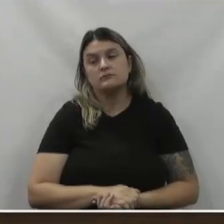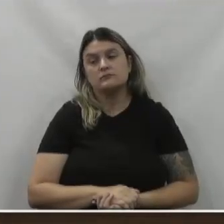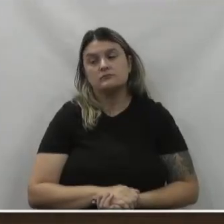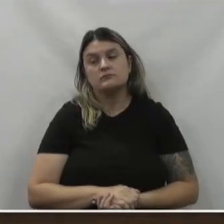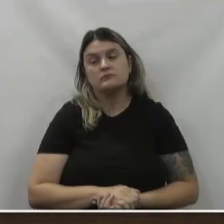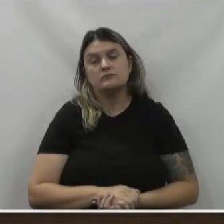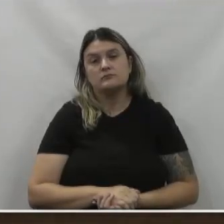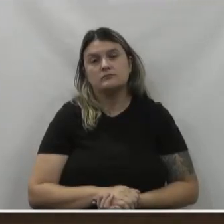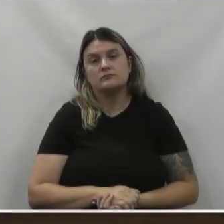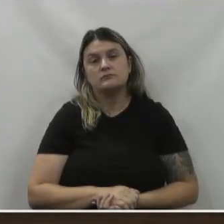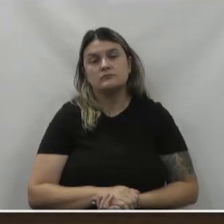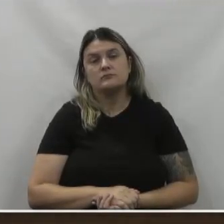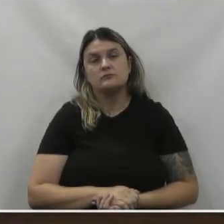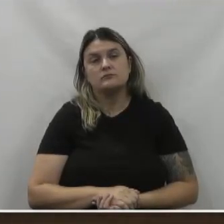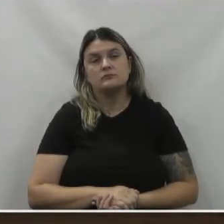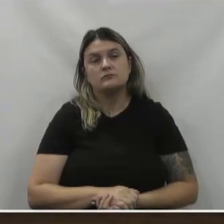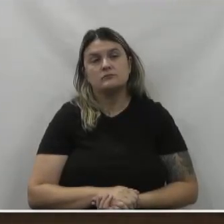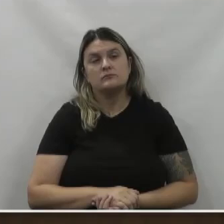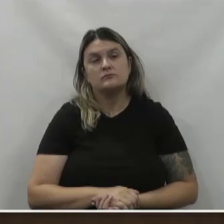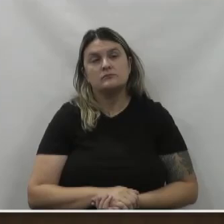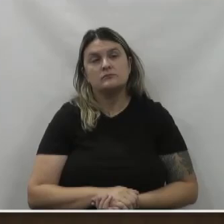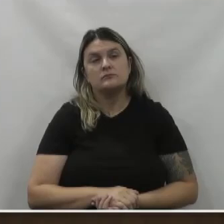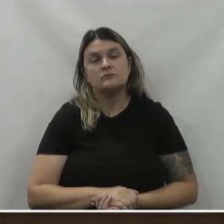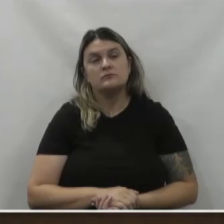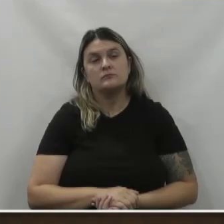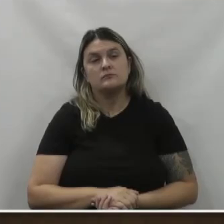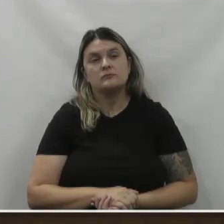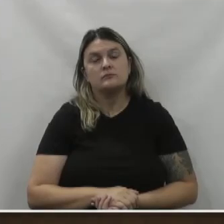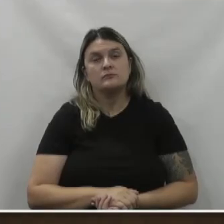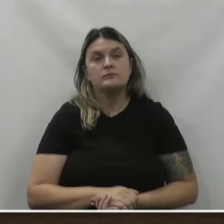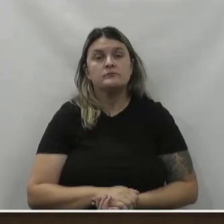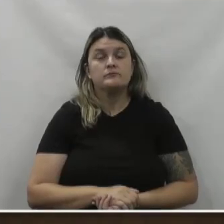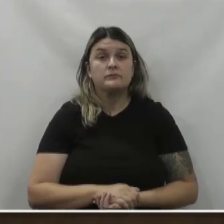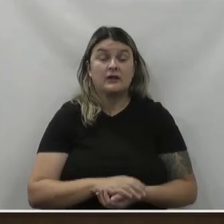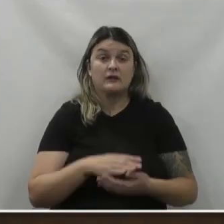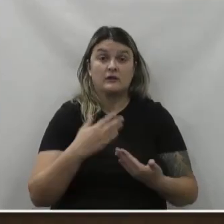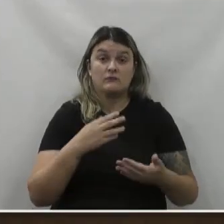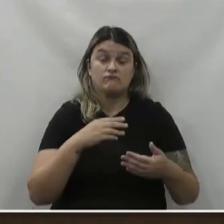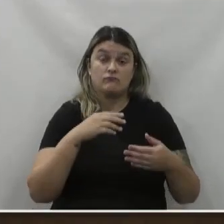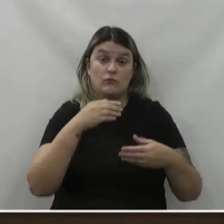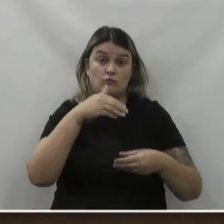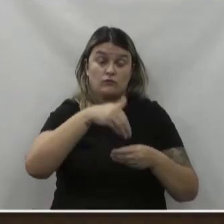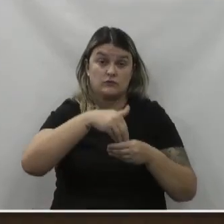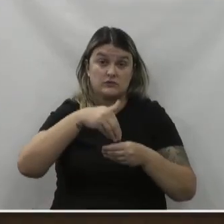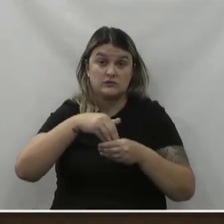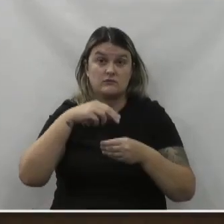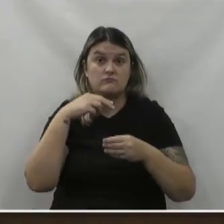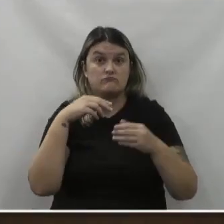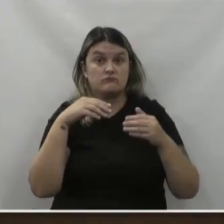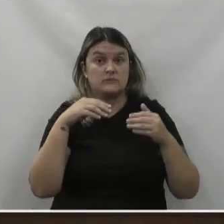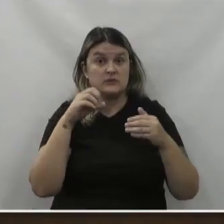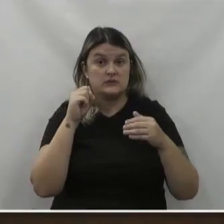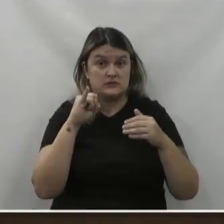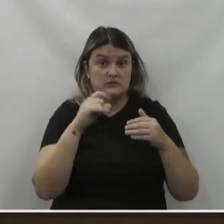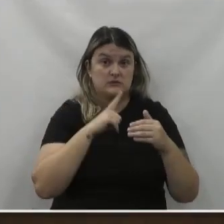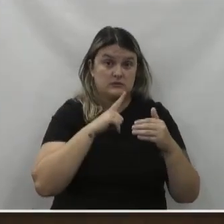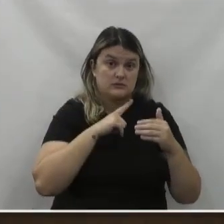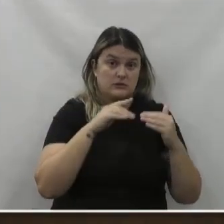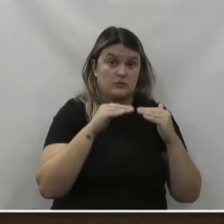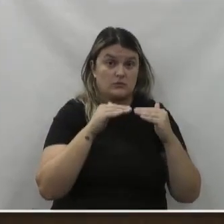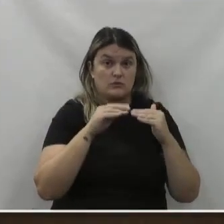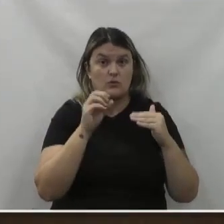Pode seguir lá. Votação do parecer fundamentado da Comissão de Constituição, Justiça e Redação Final. Favorável ao projeto de lei ordinária